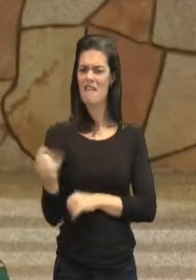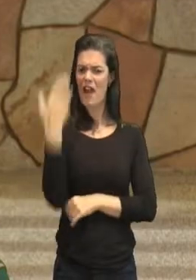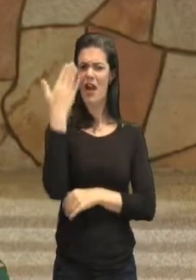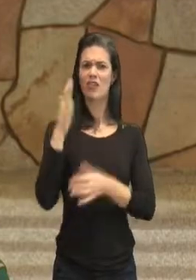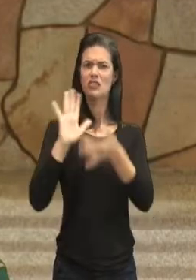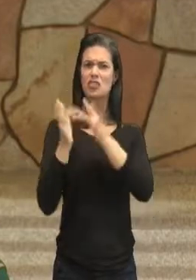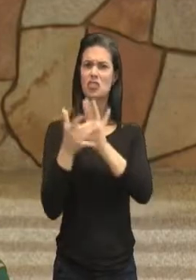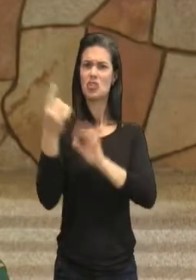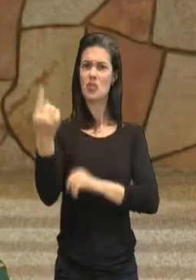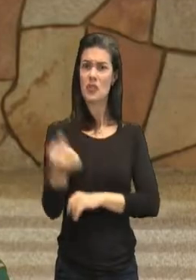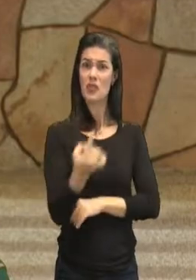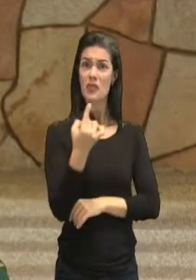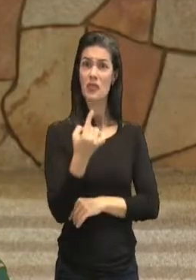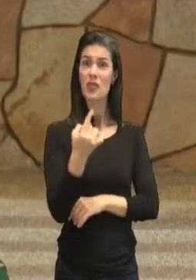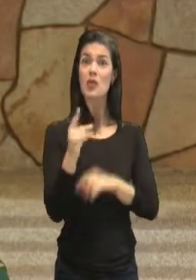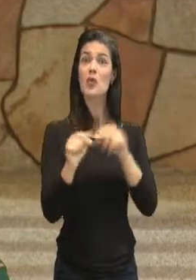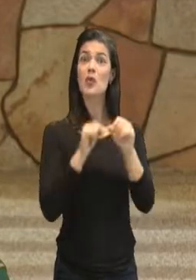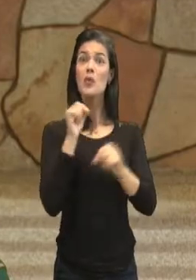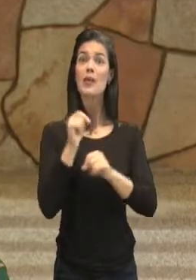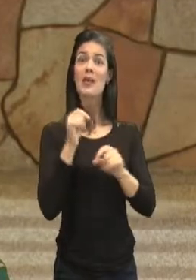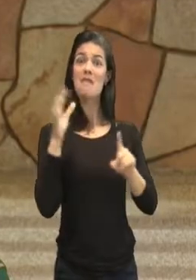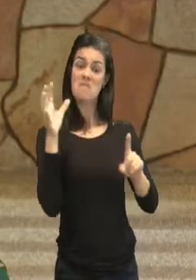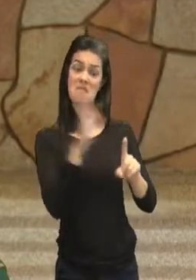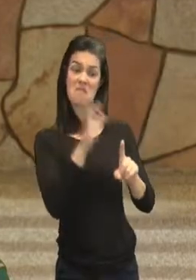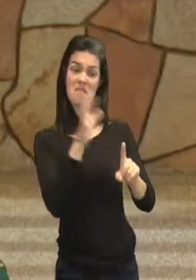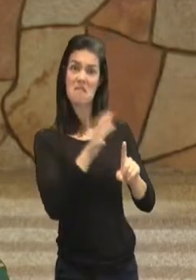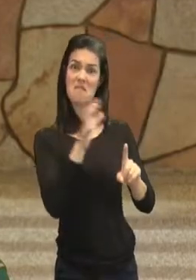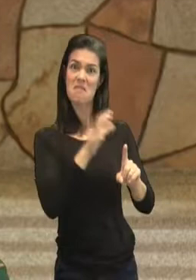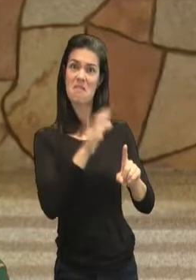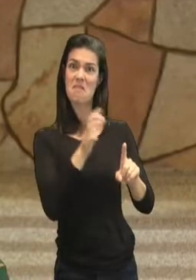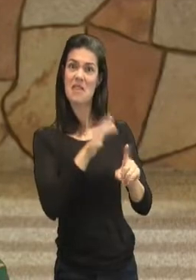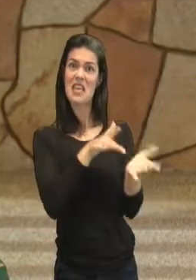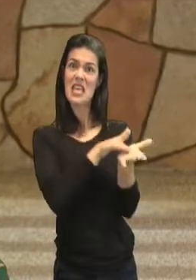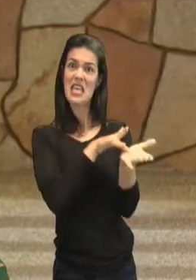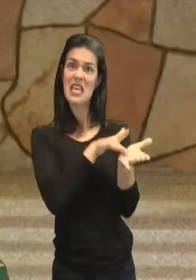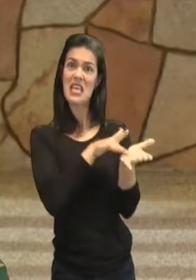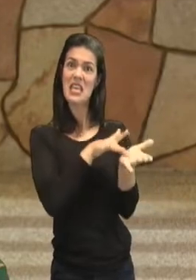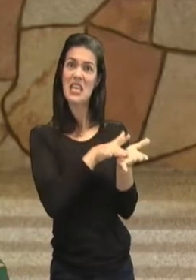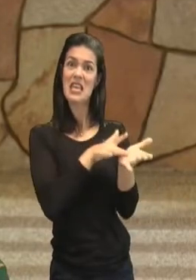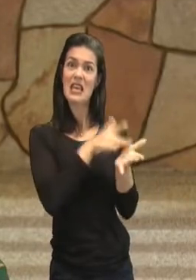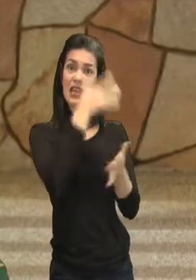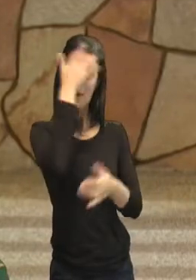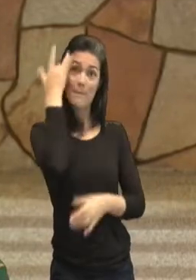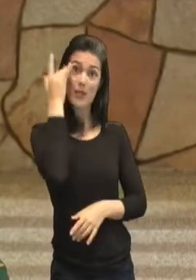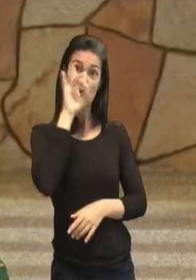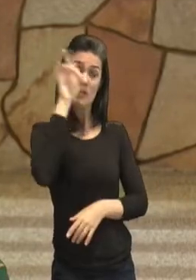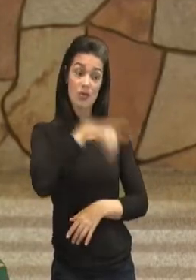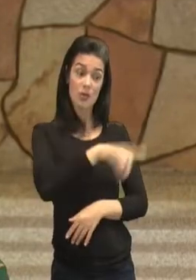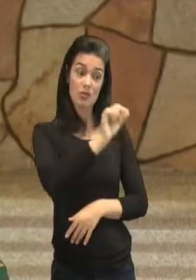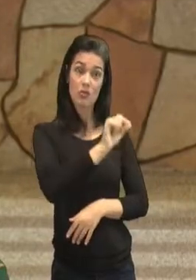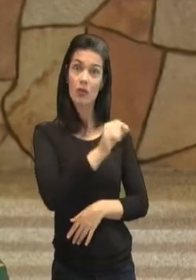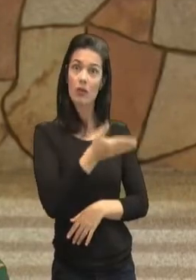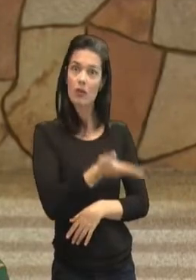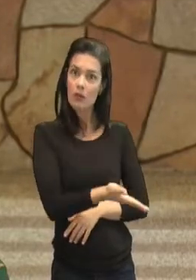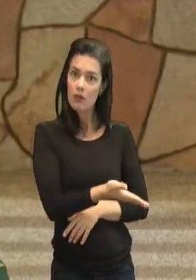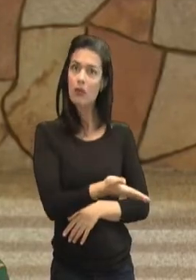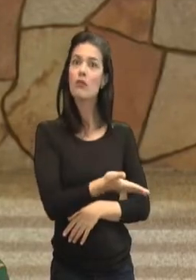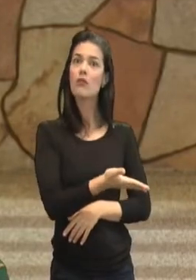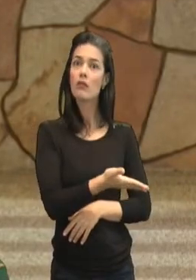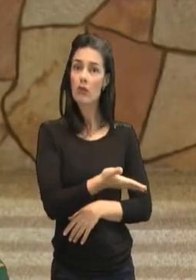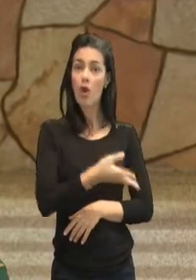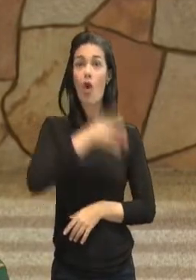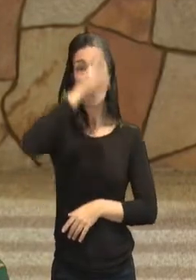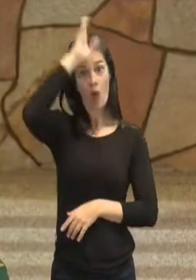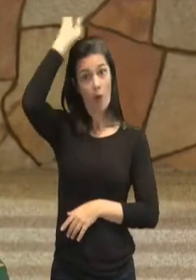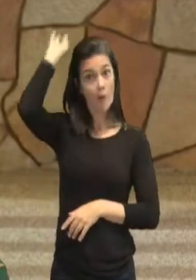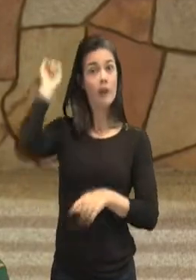possível, os eleitos. É a mesma palavra aqui. Nós temos em Romanos capítulo 8, verso 33,